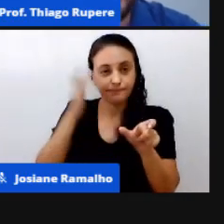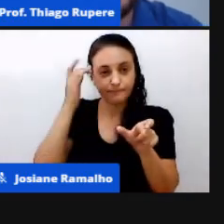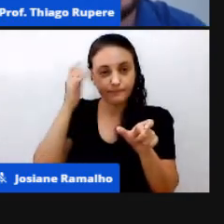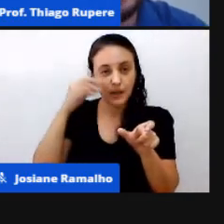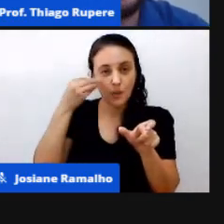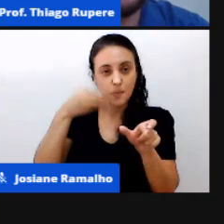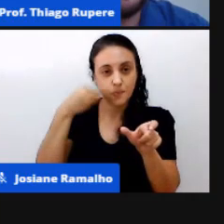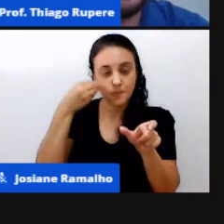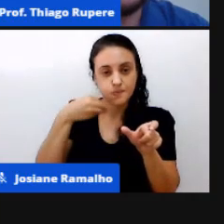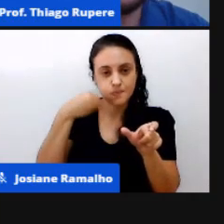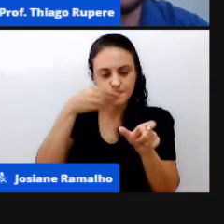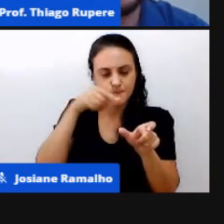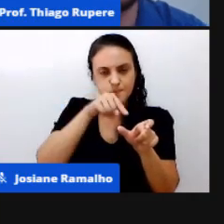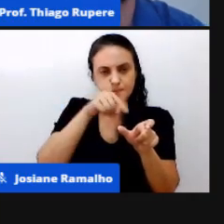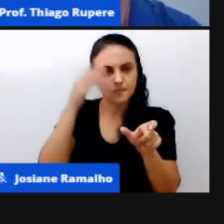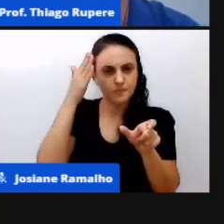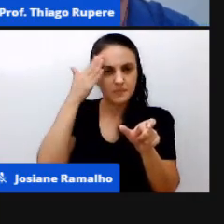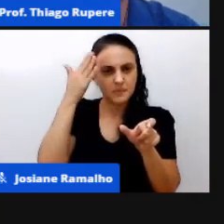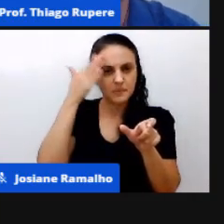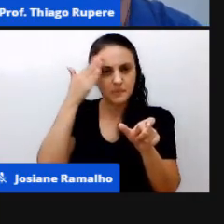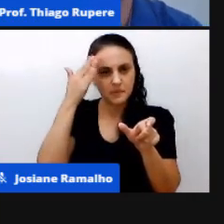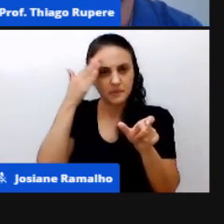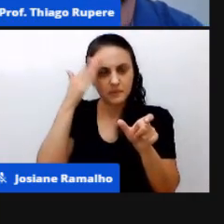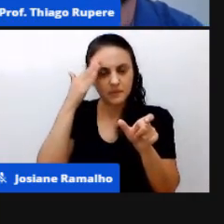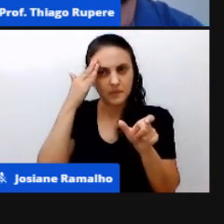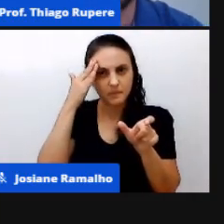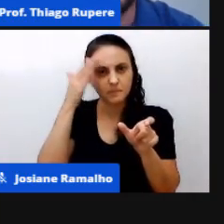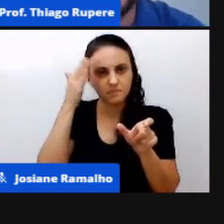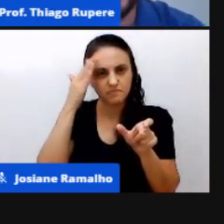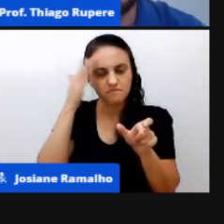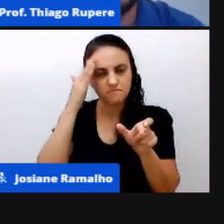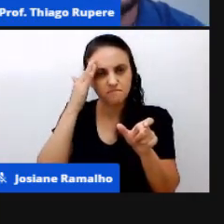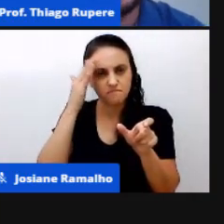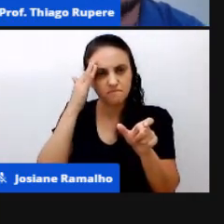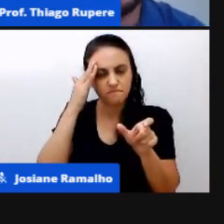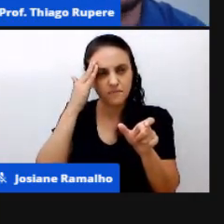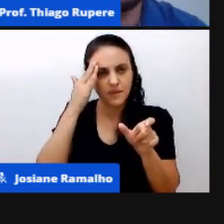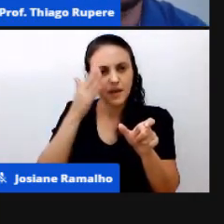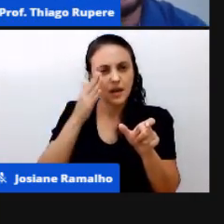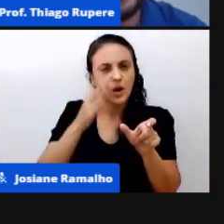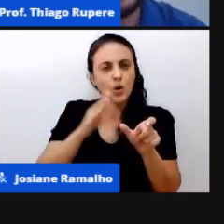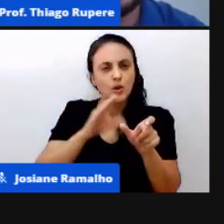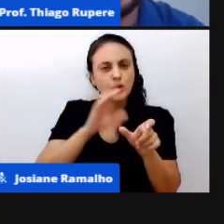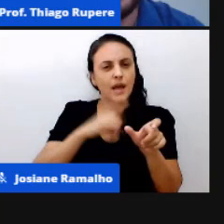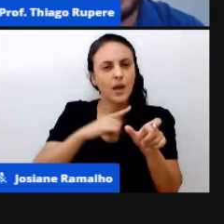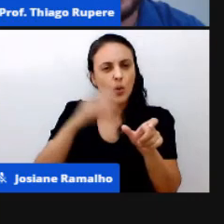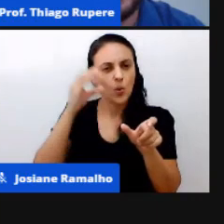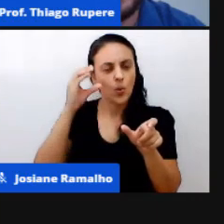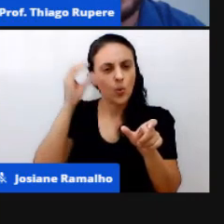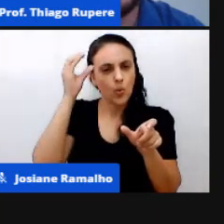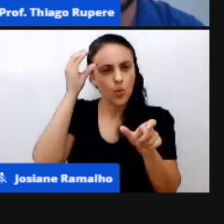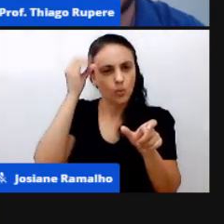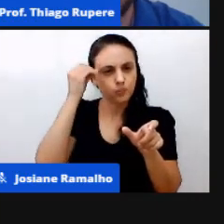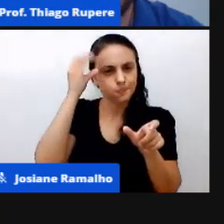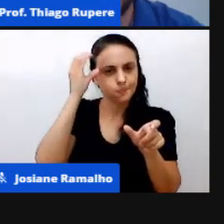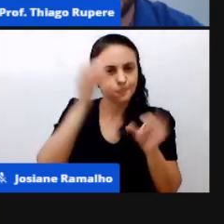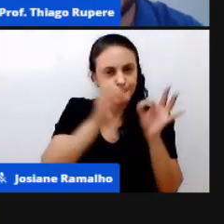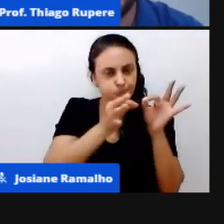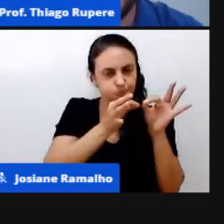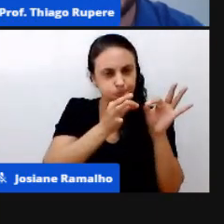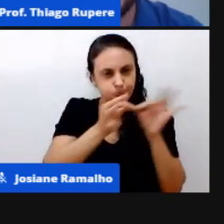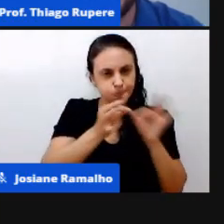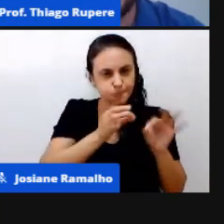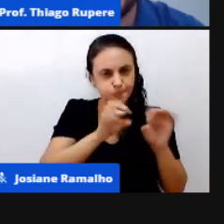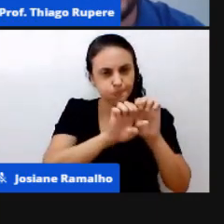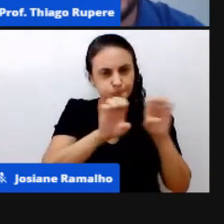detém um conhecimento articulado, um conhecimento estruturado, ele vai orientar esses estudantes, né,